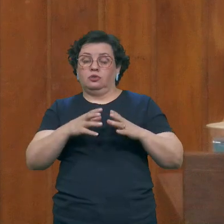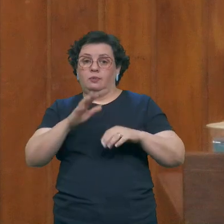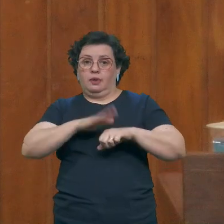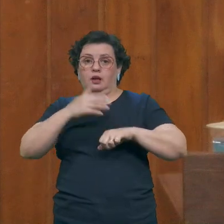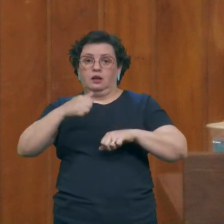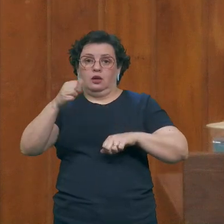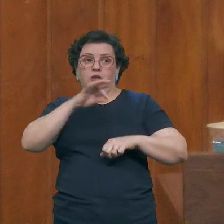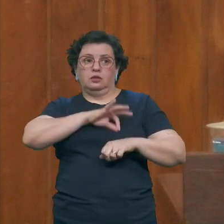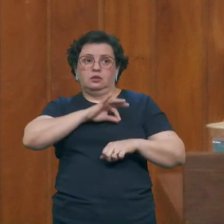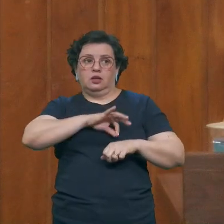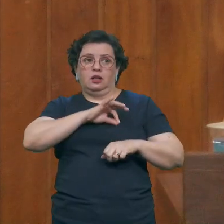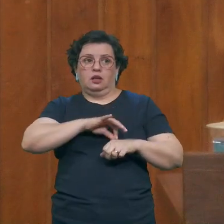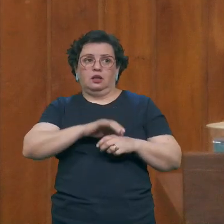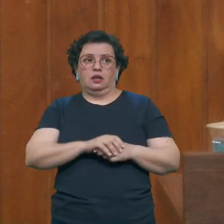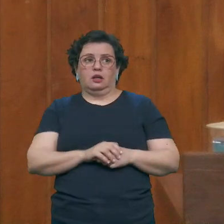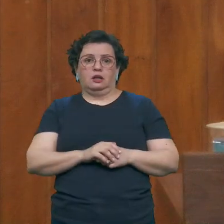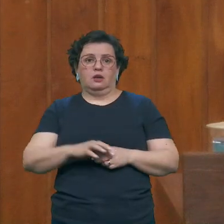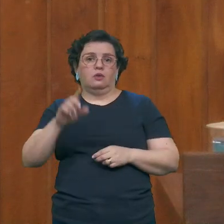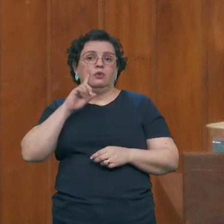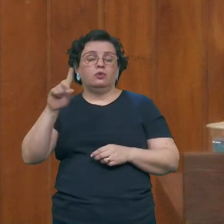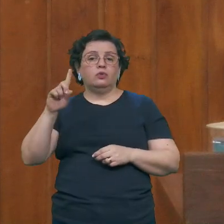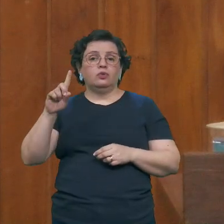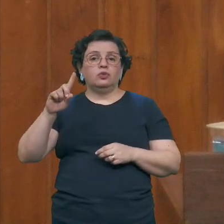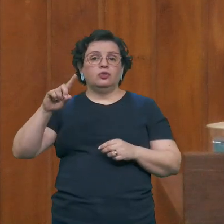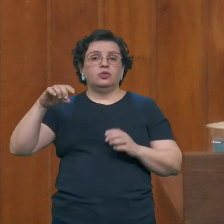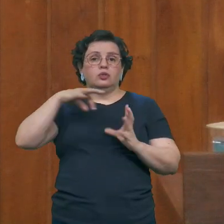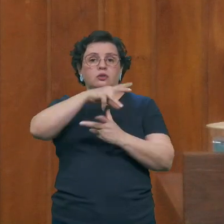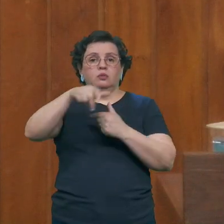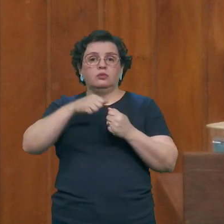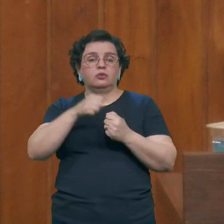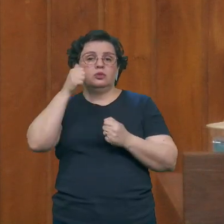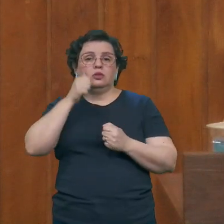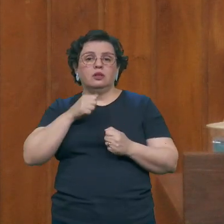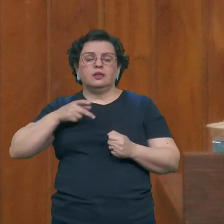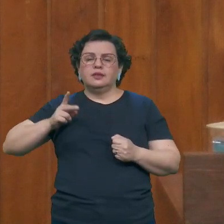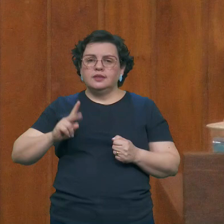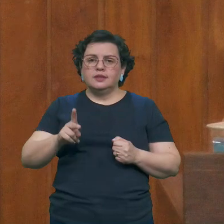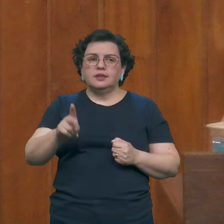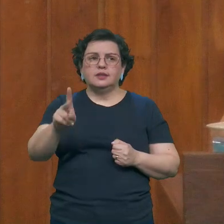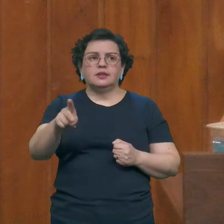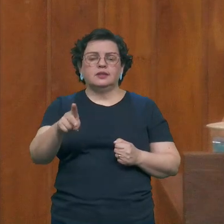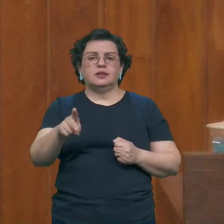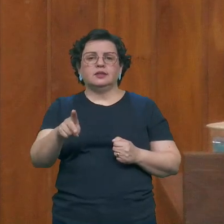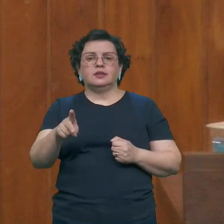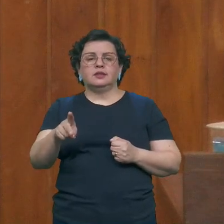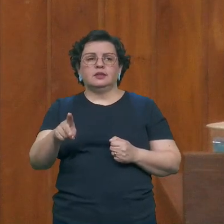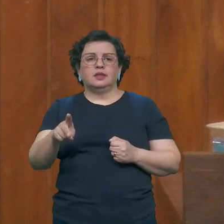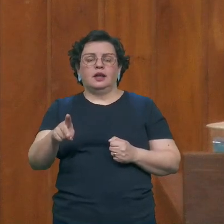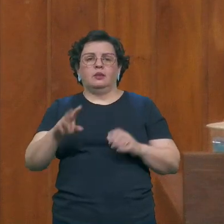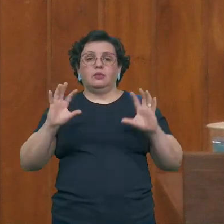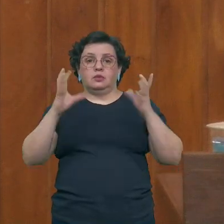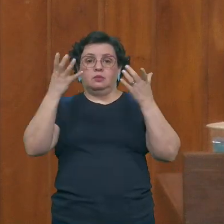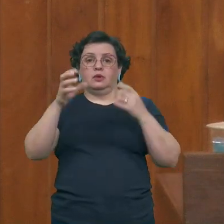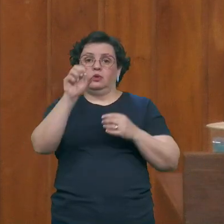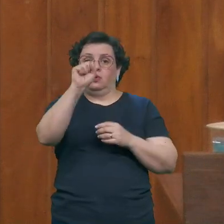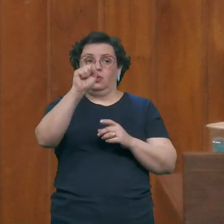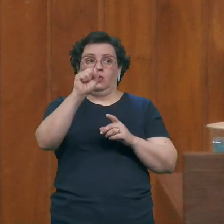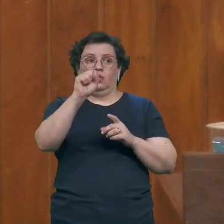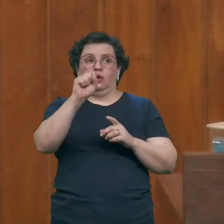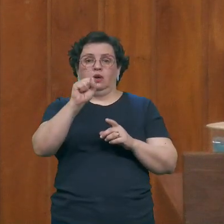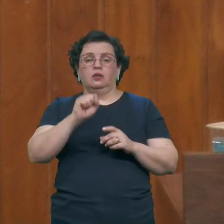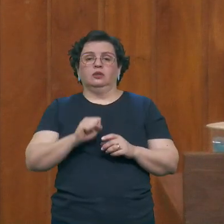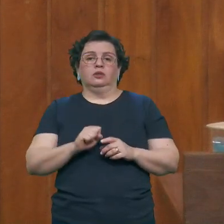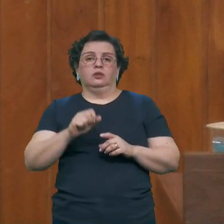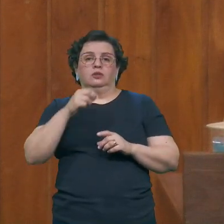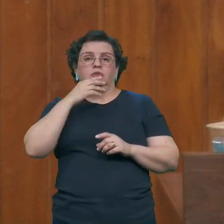não foram os perdidos. O Dia Internacional da Mulher é celebrado sempre em 8 de março. Hoje é 25